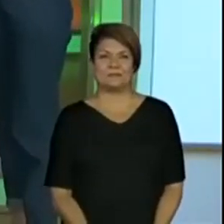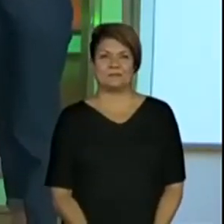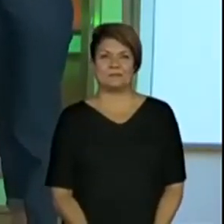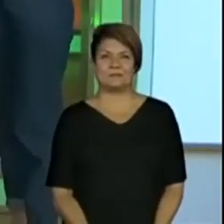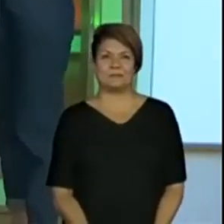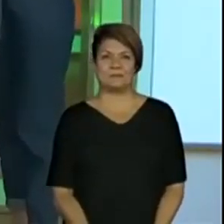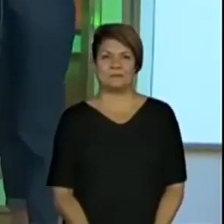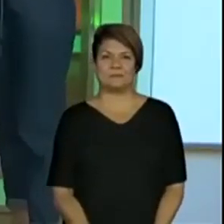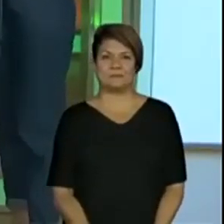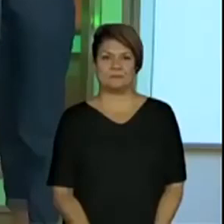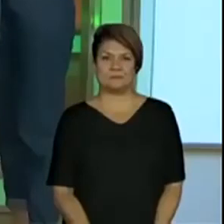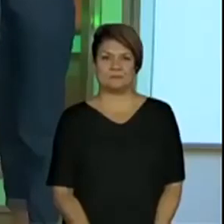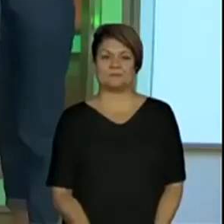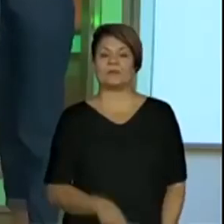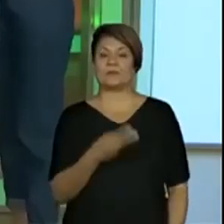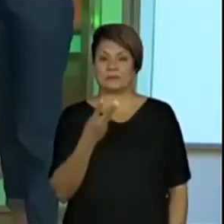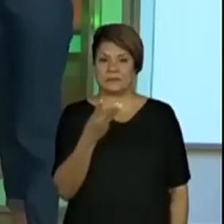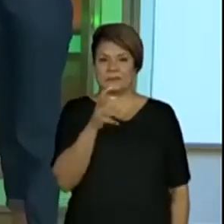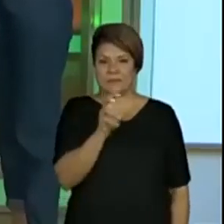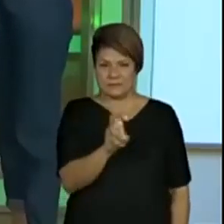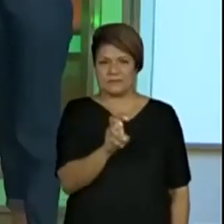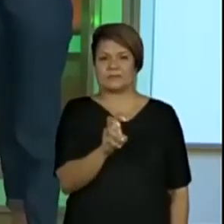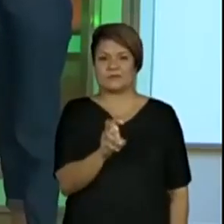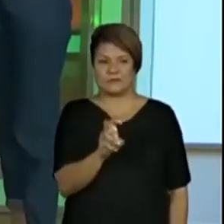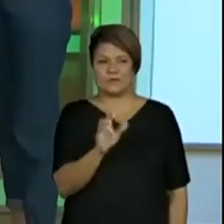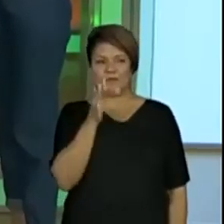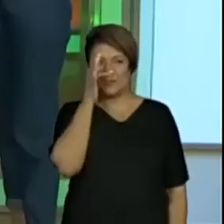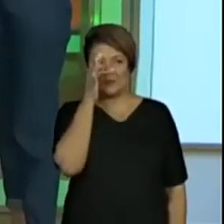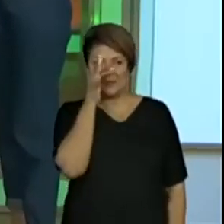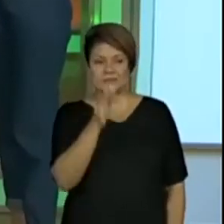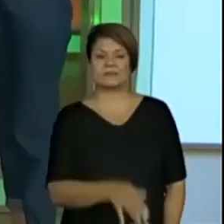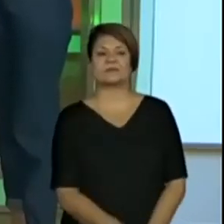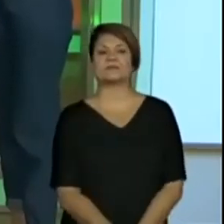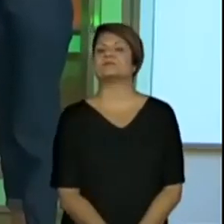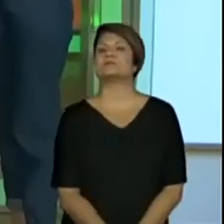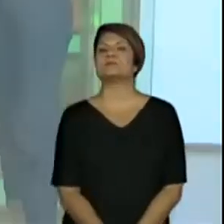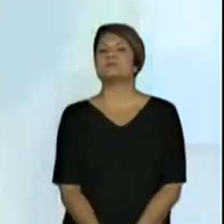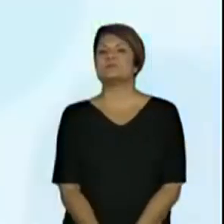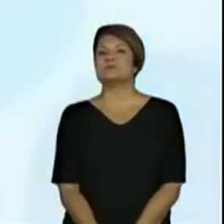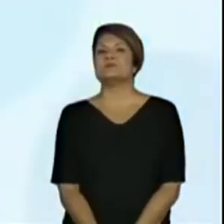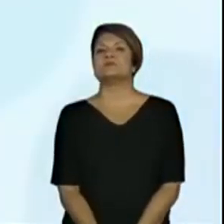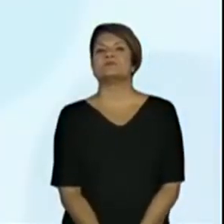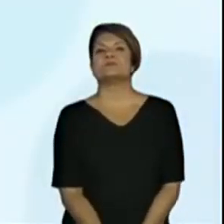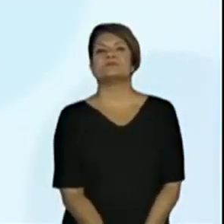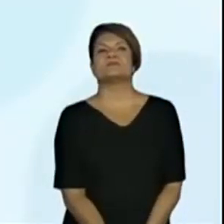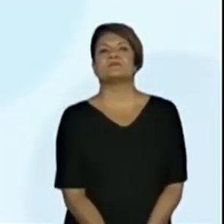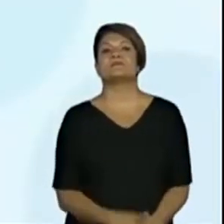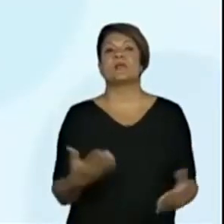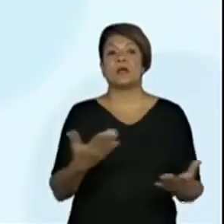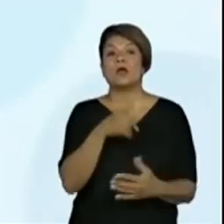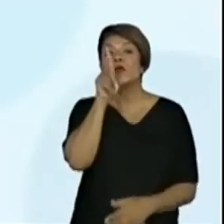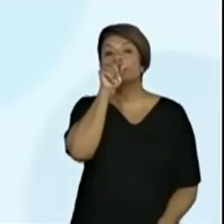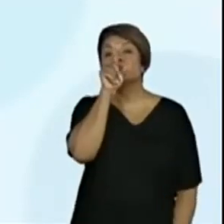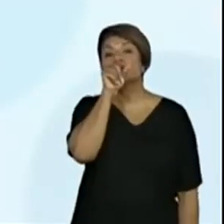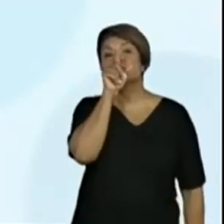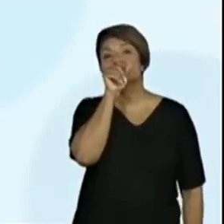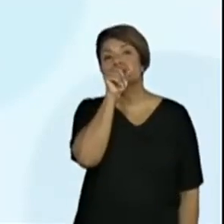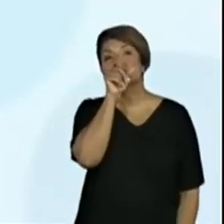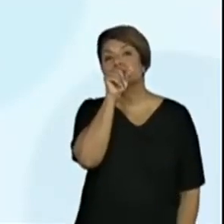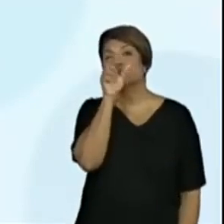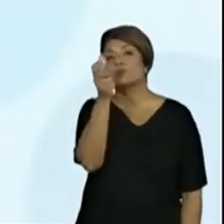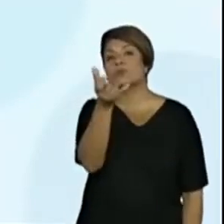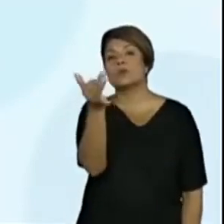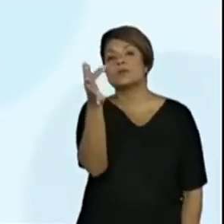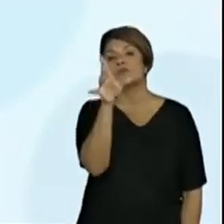mudar... 35 flores. Olha o número 35, vou mudar a cor. Agora o passarinho. Contar os